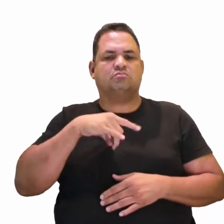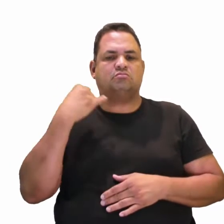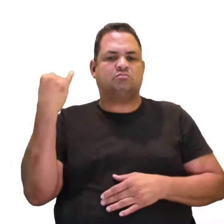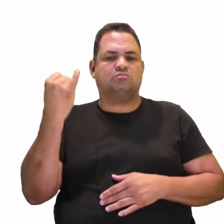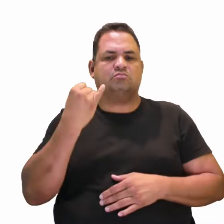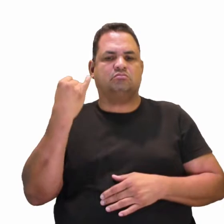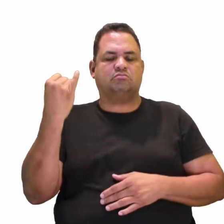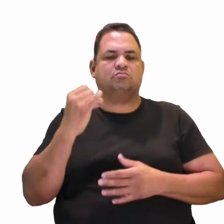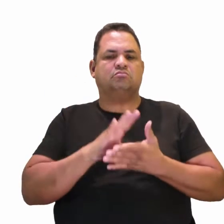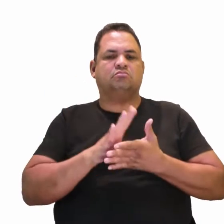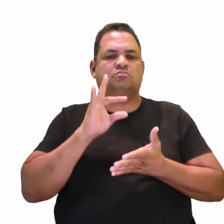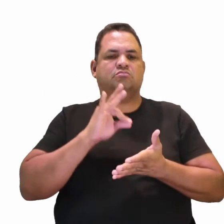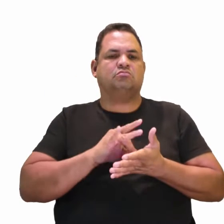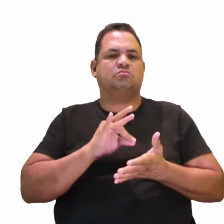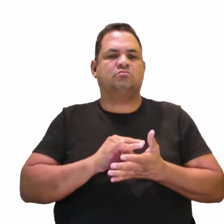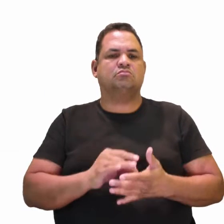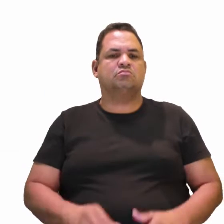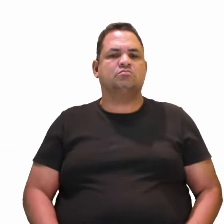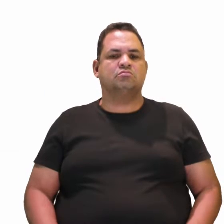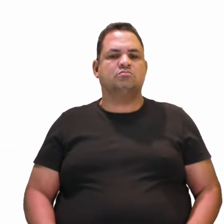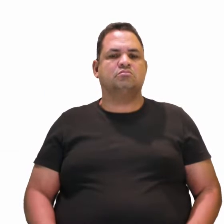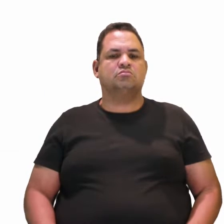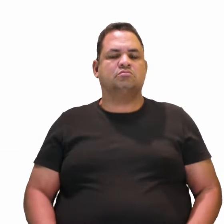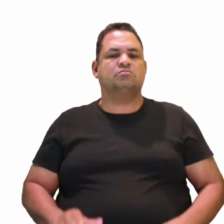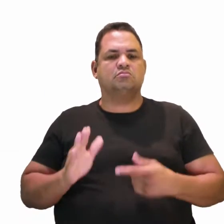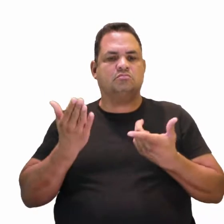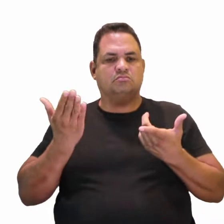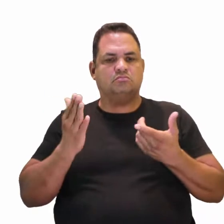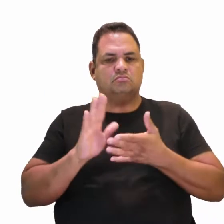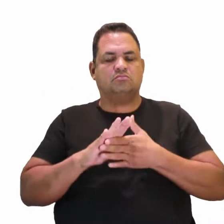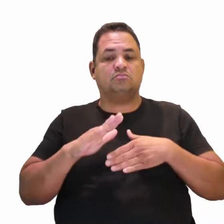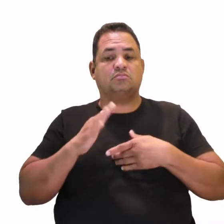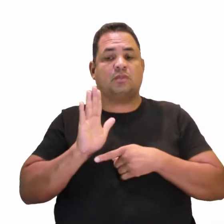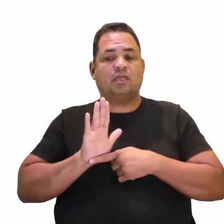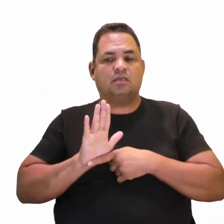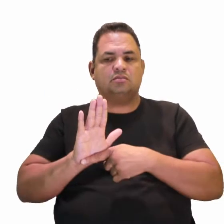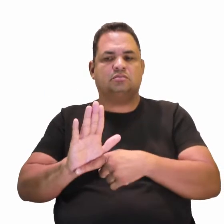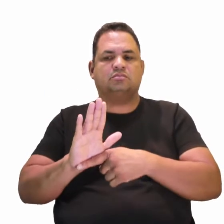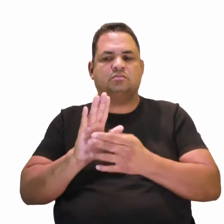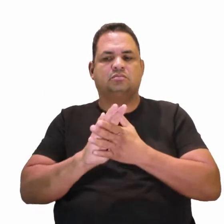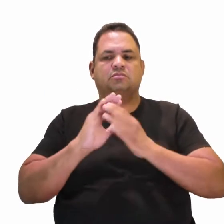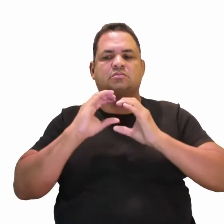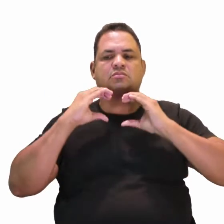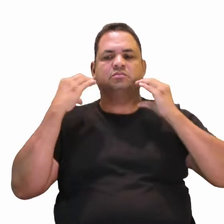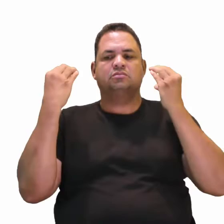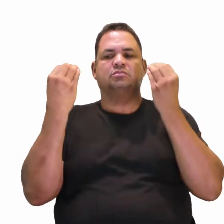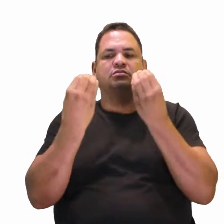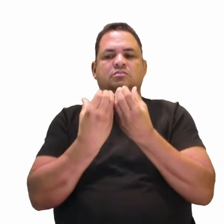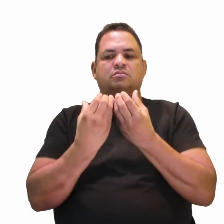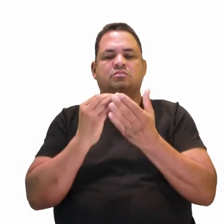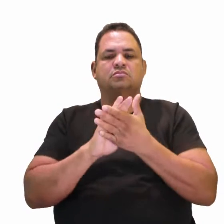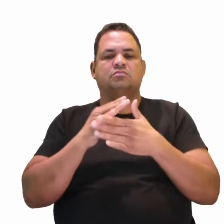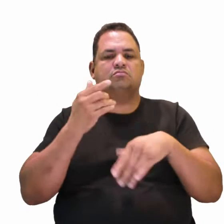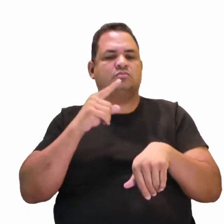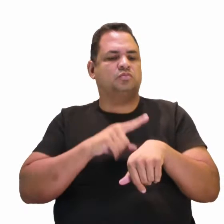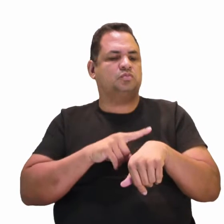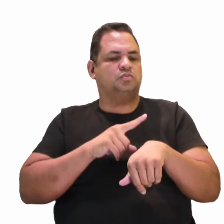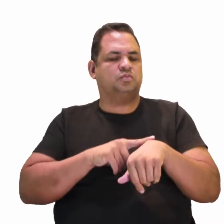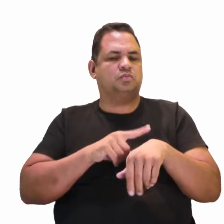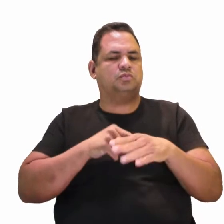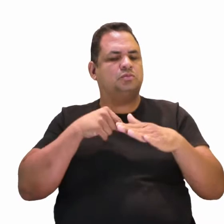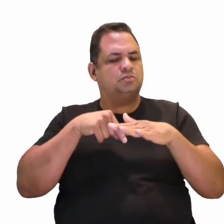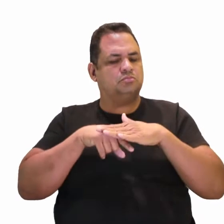qual? Contribute to your community, que só pode ser isso mesmo, contribuir com a sua comunidade, né? Reservando aí um tempo para